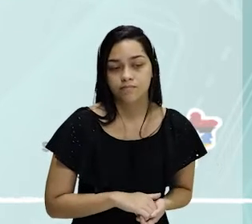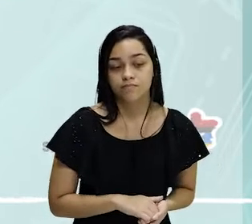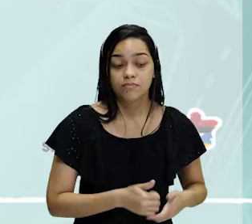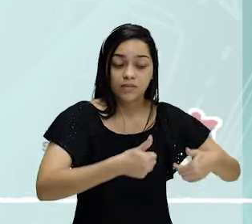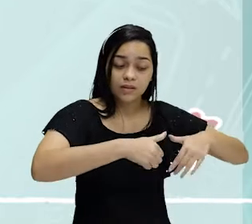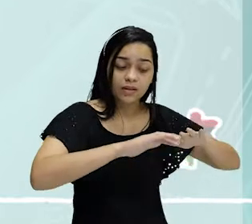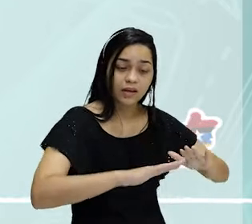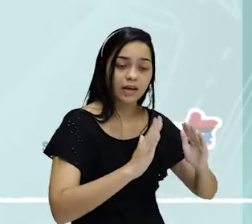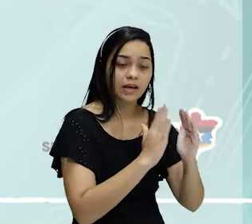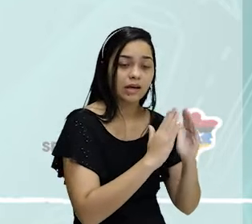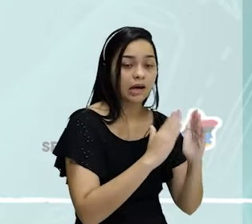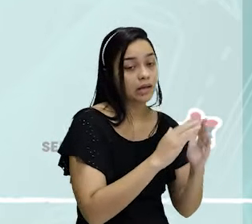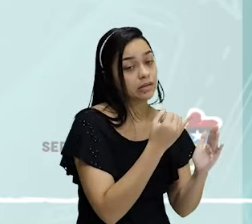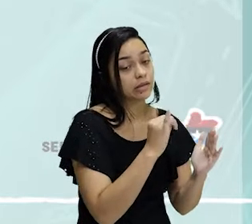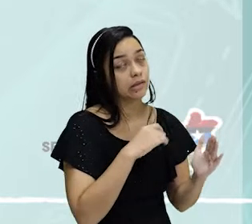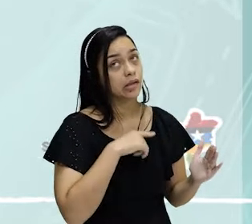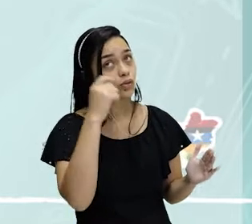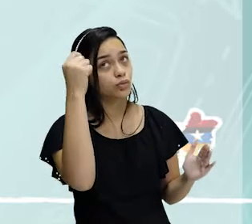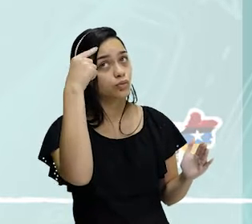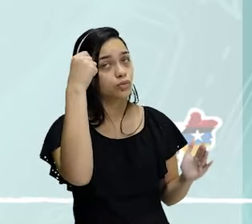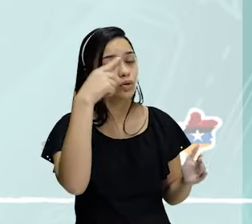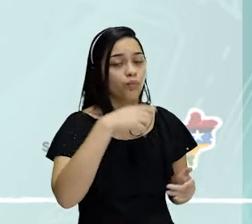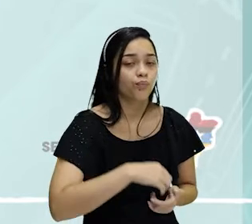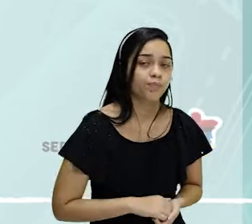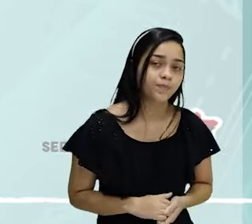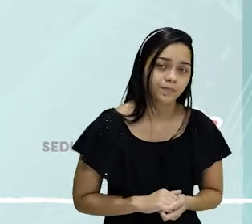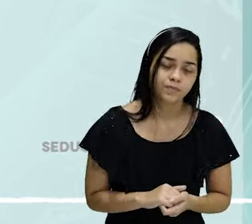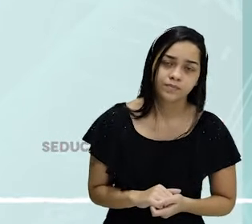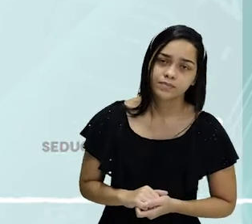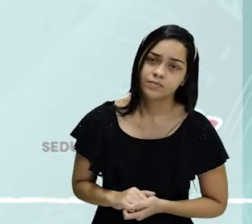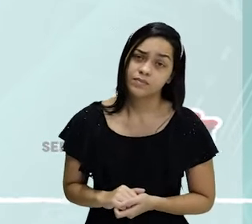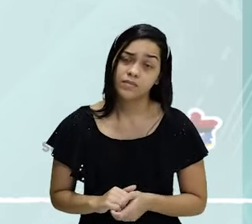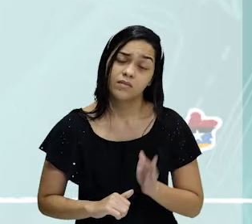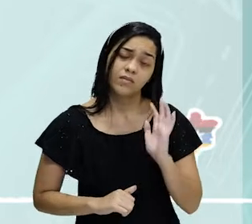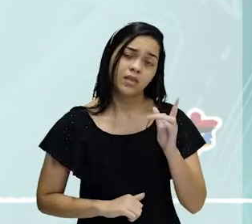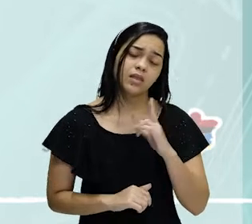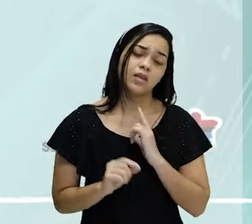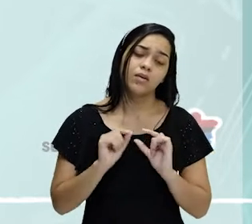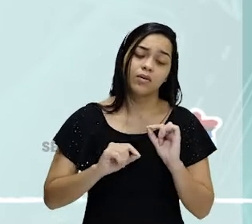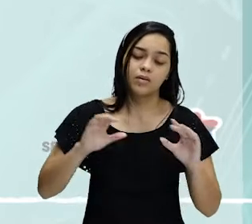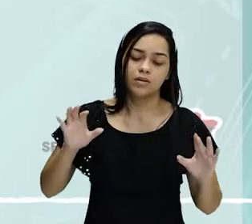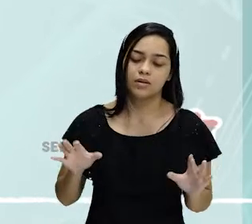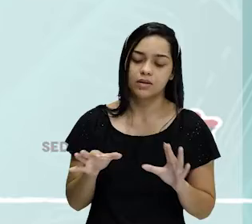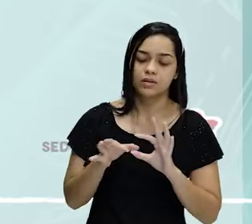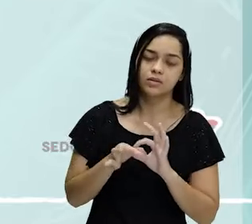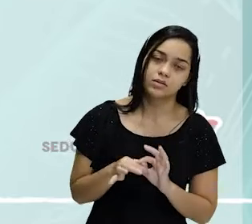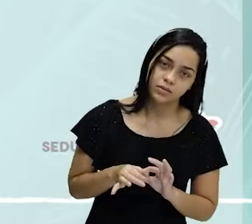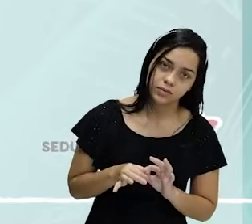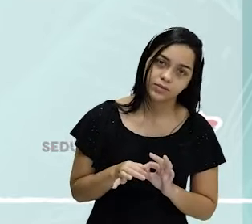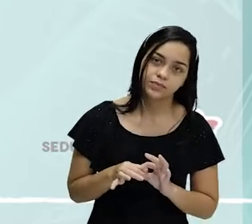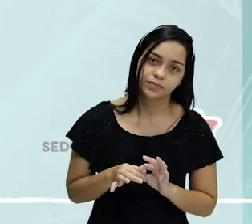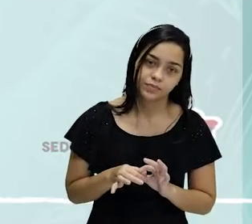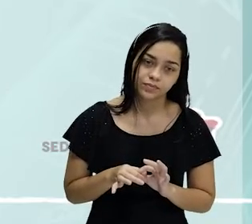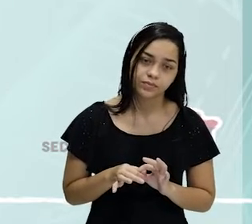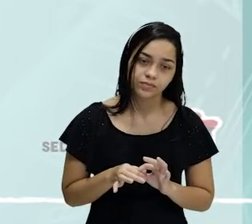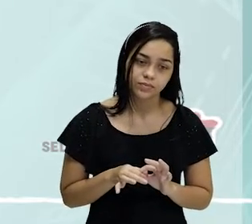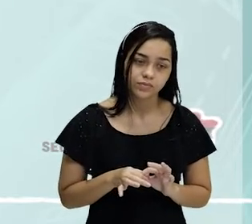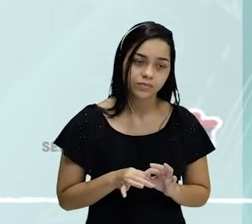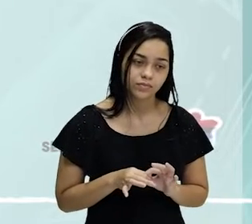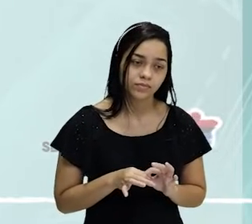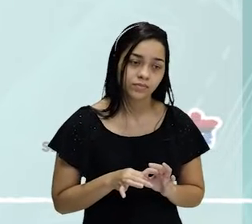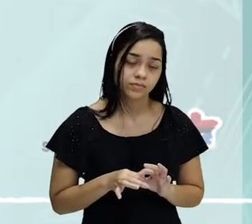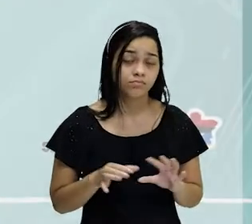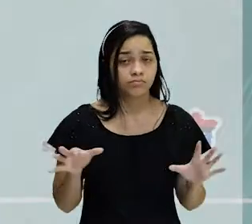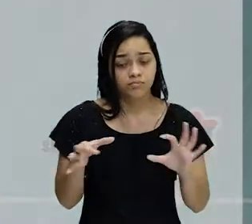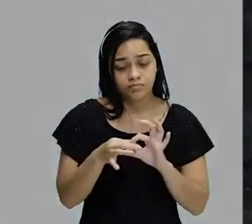em casa a não ser que faça sol. Olha só. Aqui eu tenho ligação, na